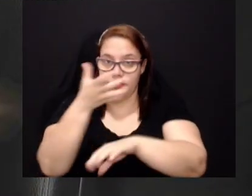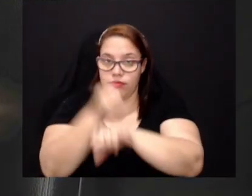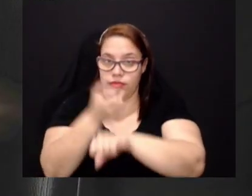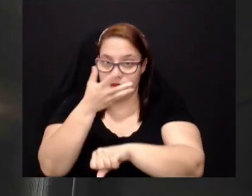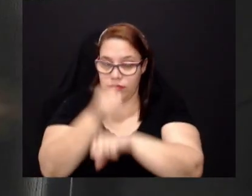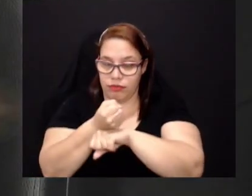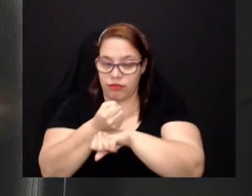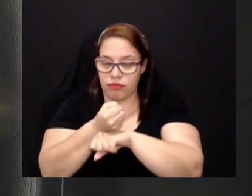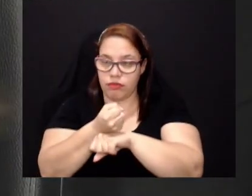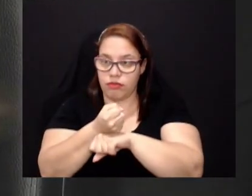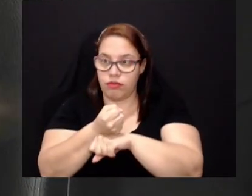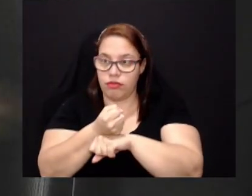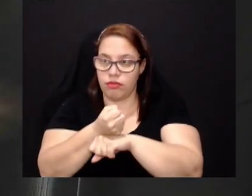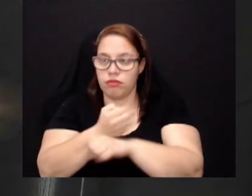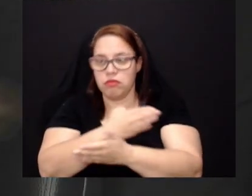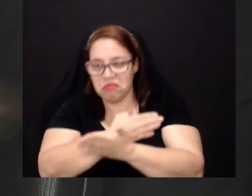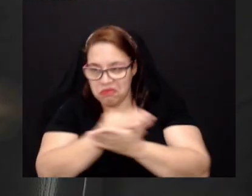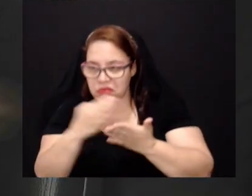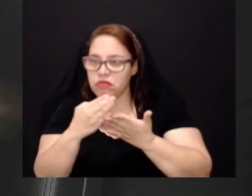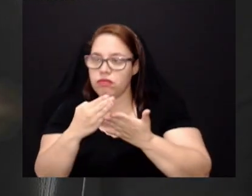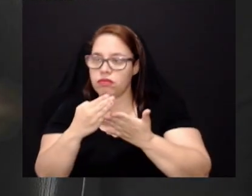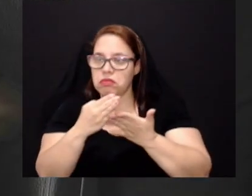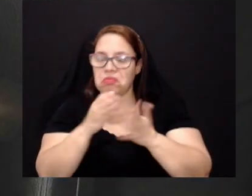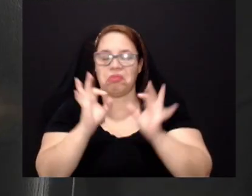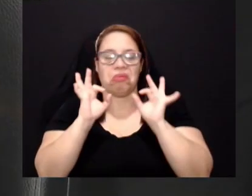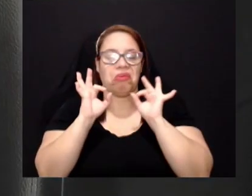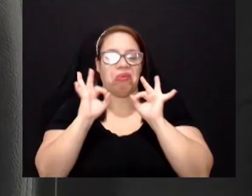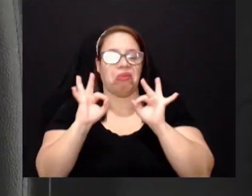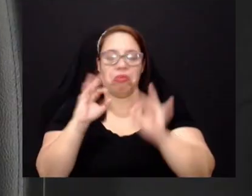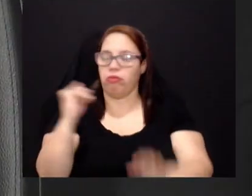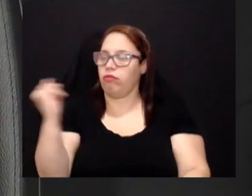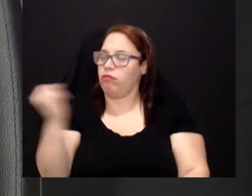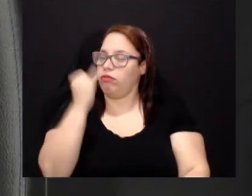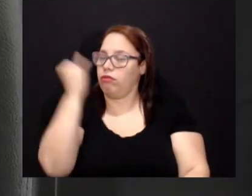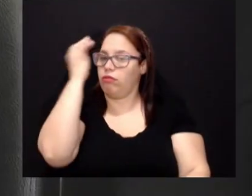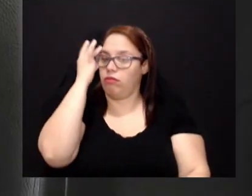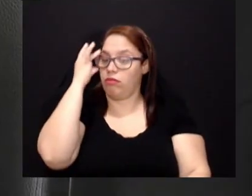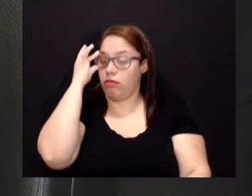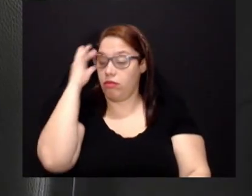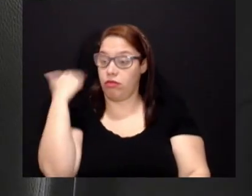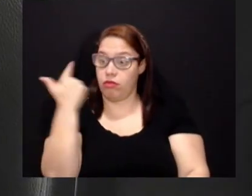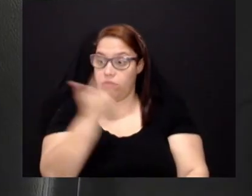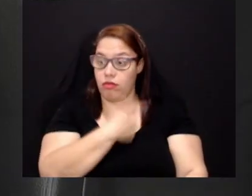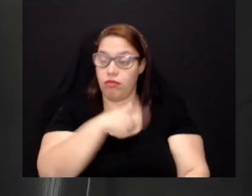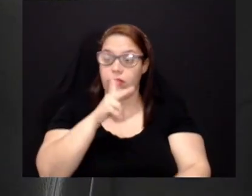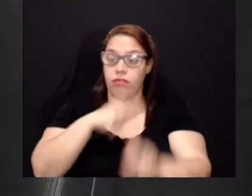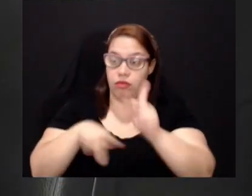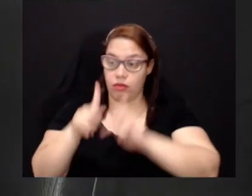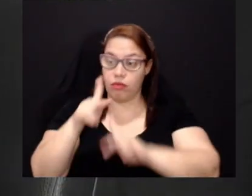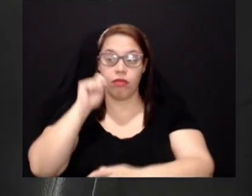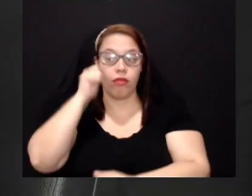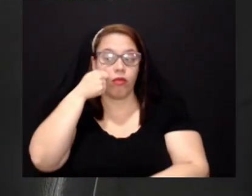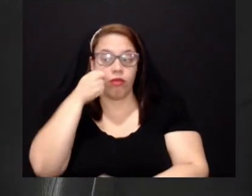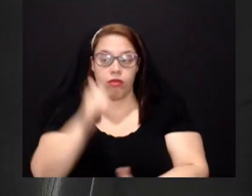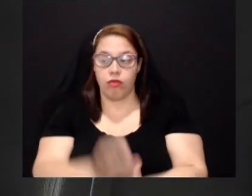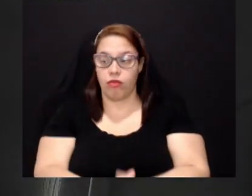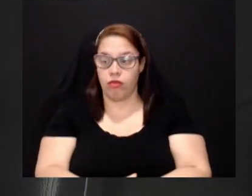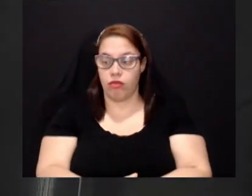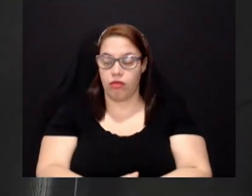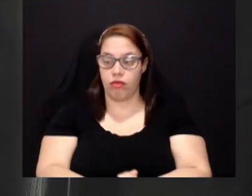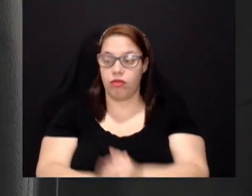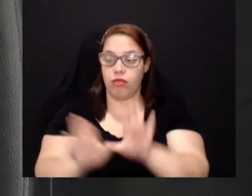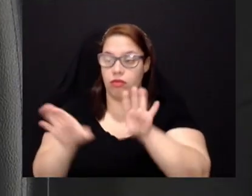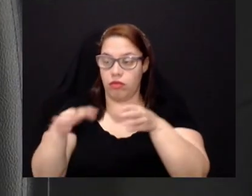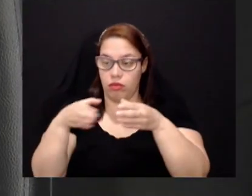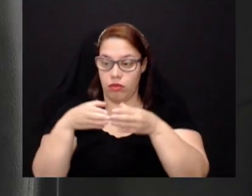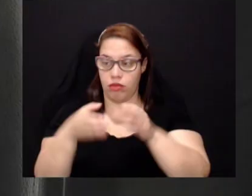uma iniciativa extremamente importante para a nossa população negra, toda a nossa comunidade